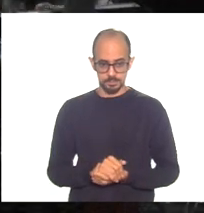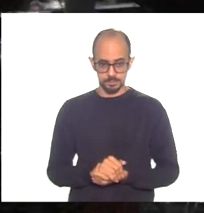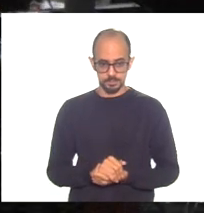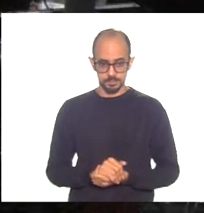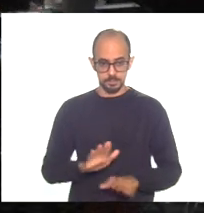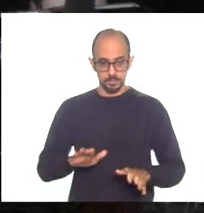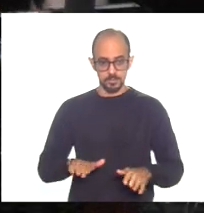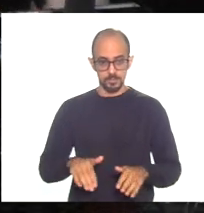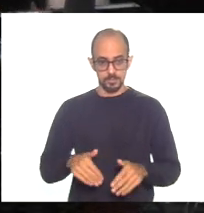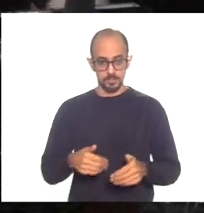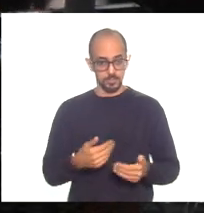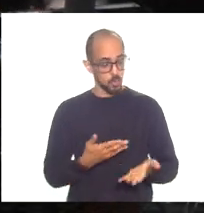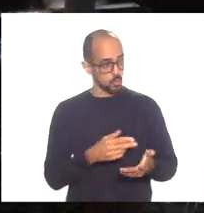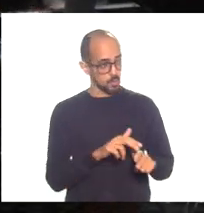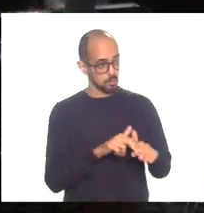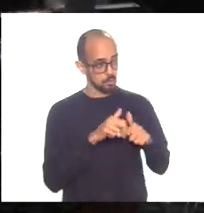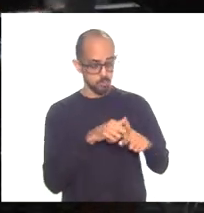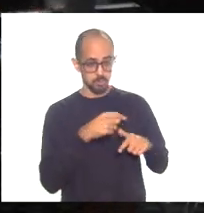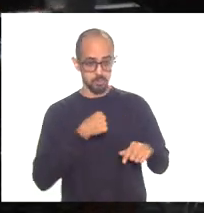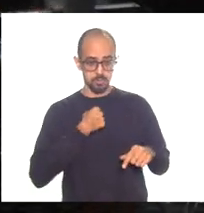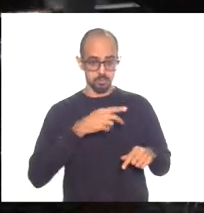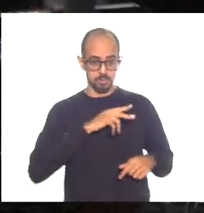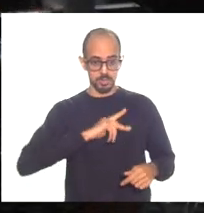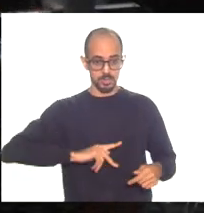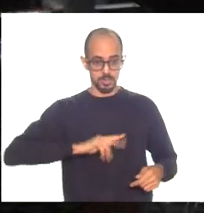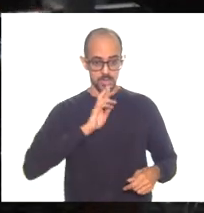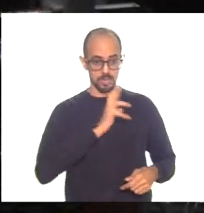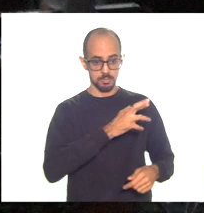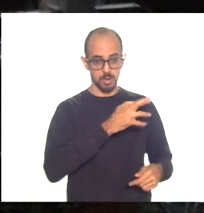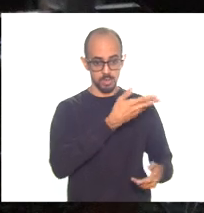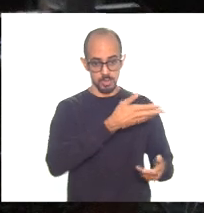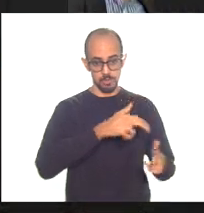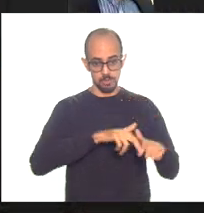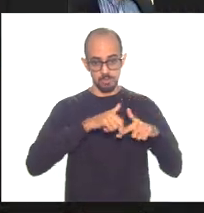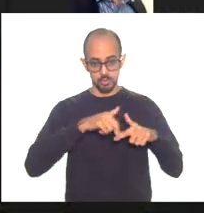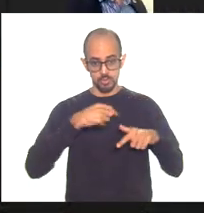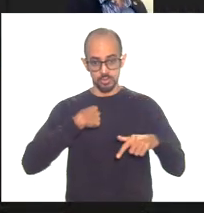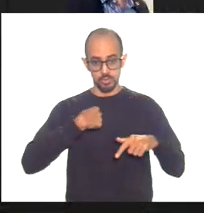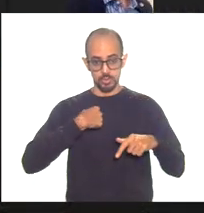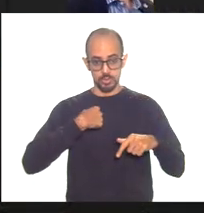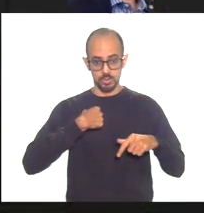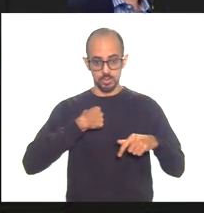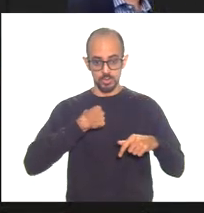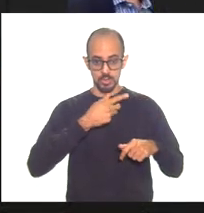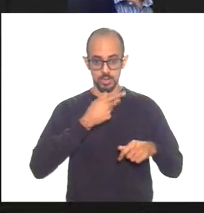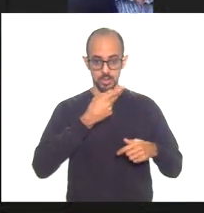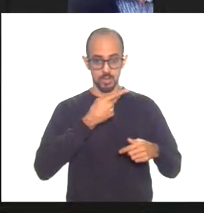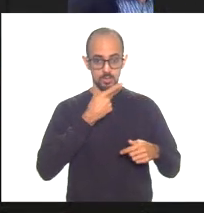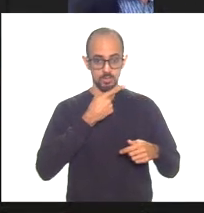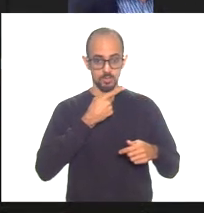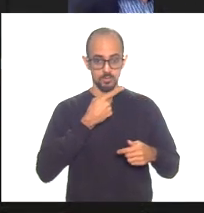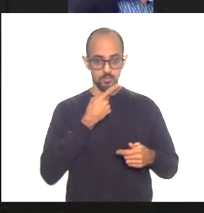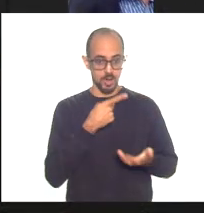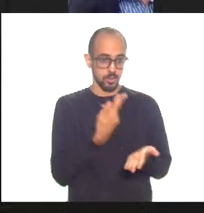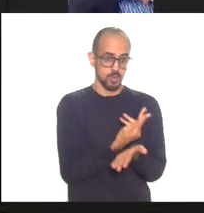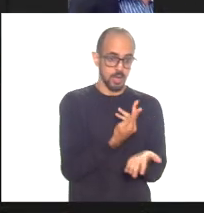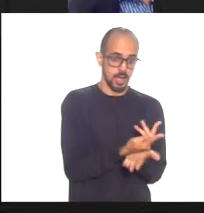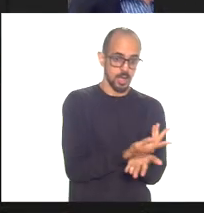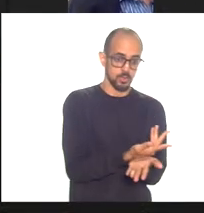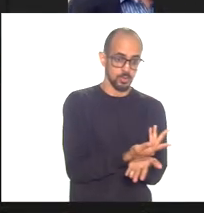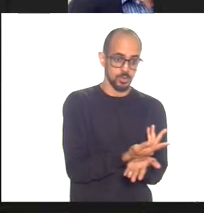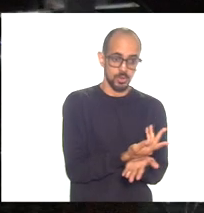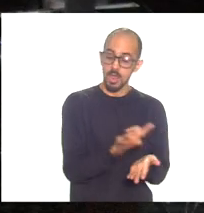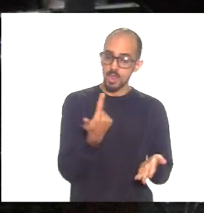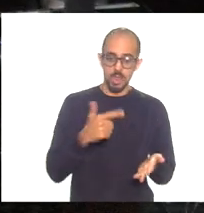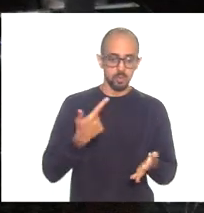Márcio, para encerrar, deputado Márcio. Presidente, a questão de ordem, presidente. O parlamento é Vossa Excelência. Presidente, a questão de ordem. Não tem questão